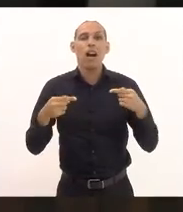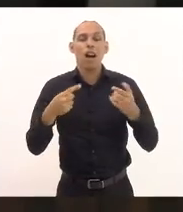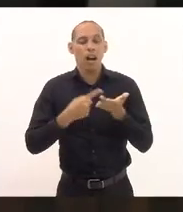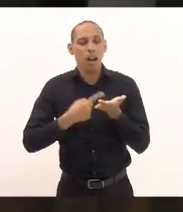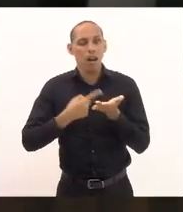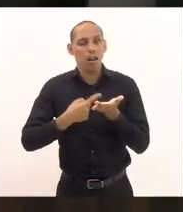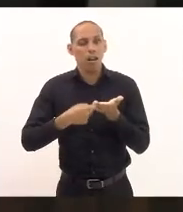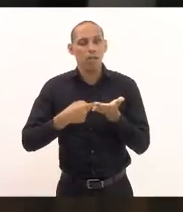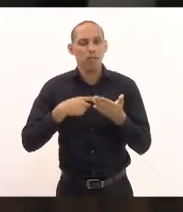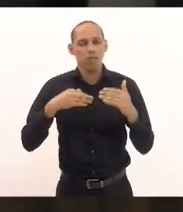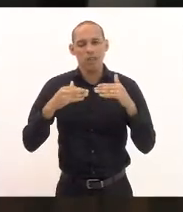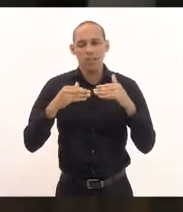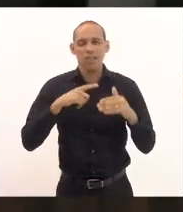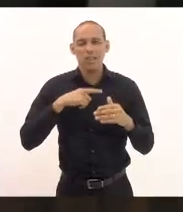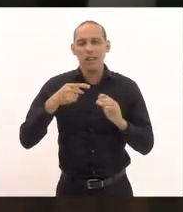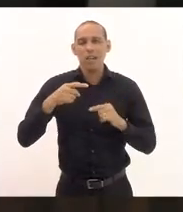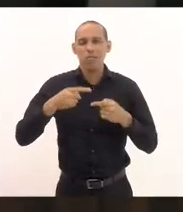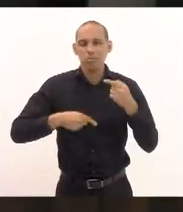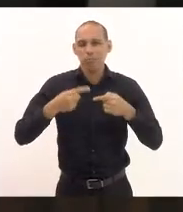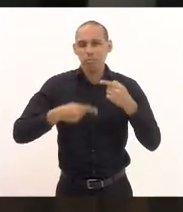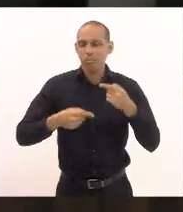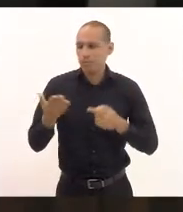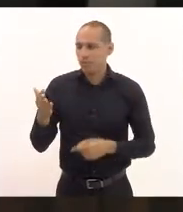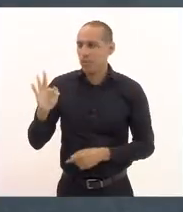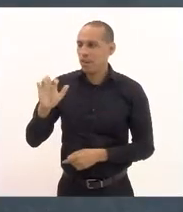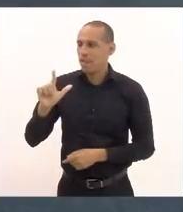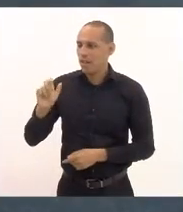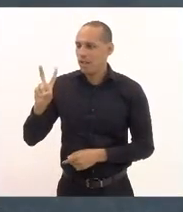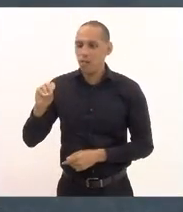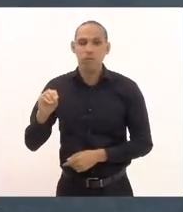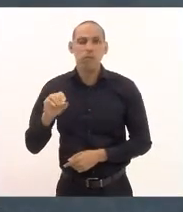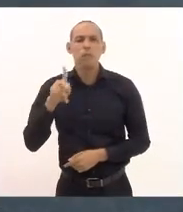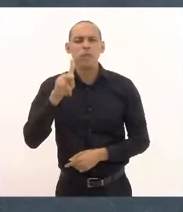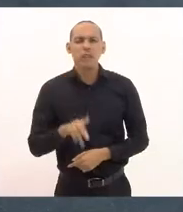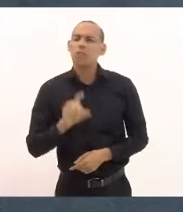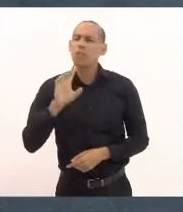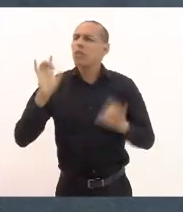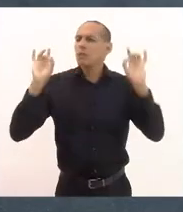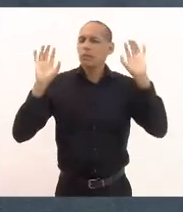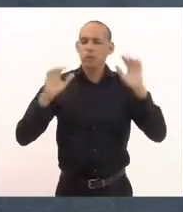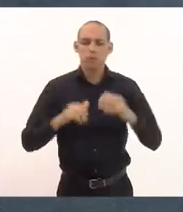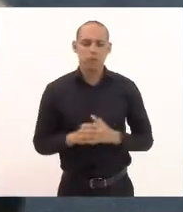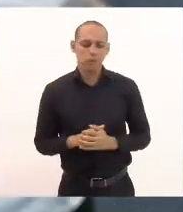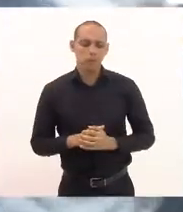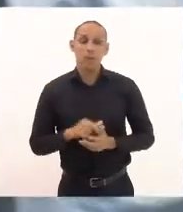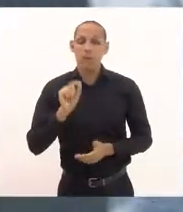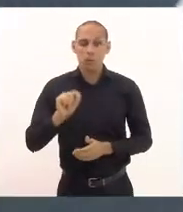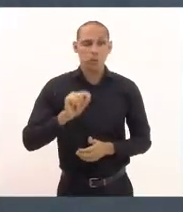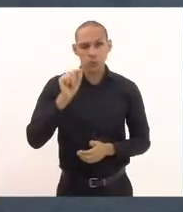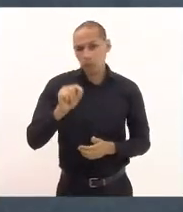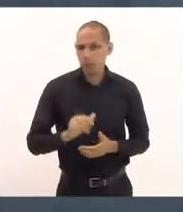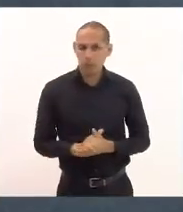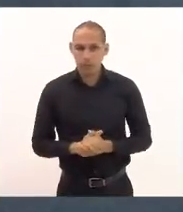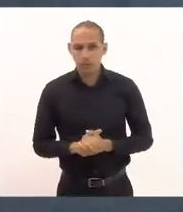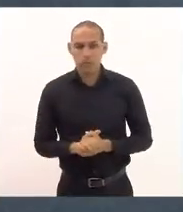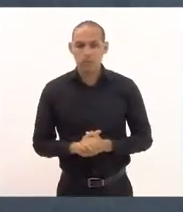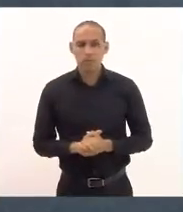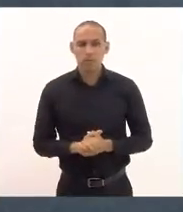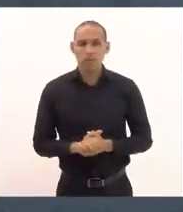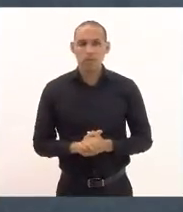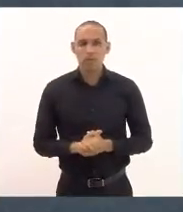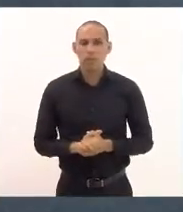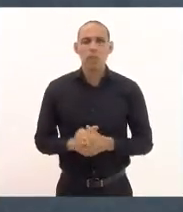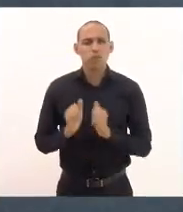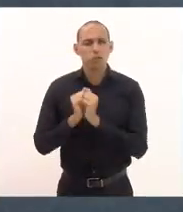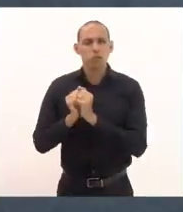chamar o deputado Marcelo Dino. Deputado Flávio Serafim, por favor. Presidente, só quero destacar esse aspecto desse entendimento com o